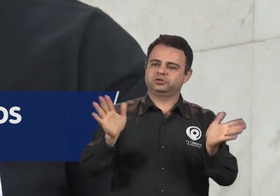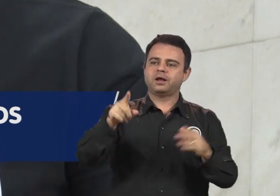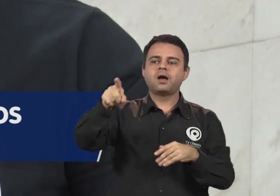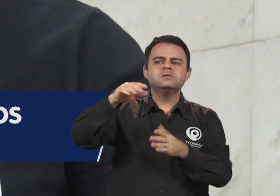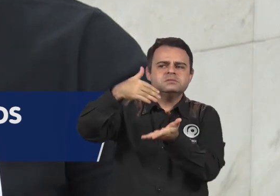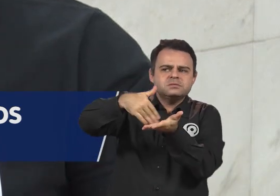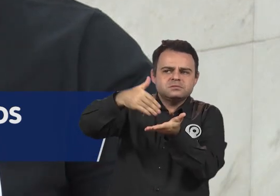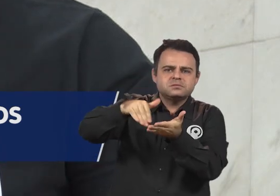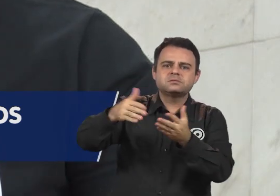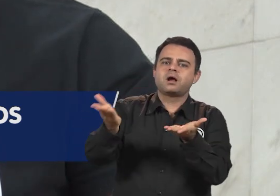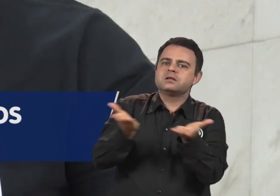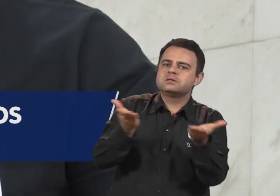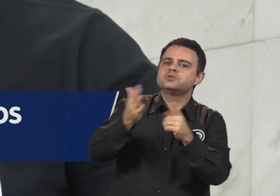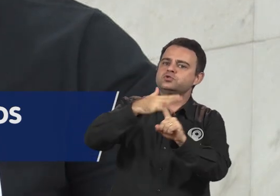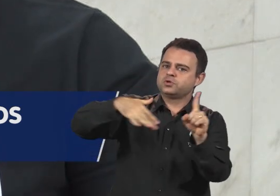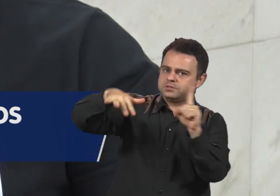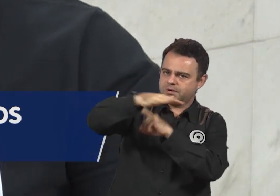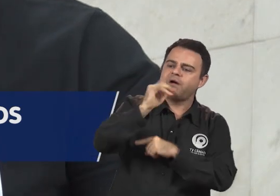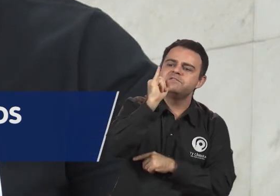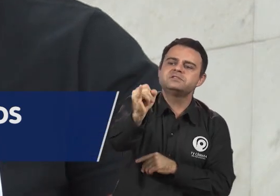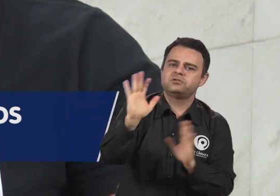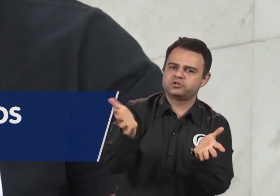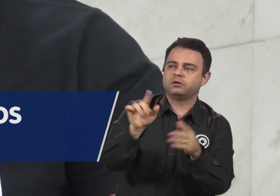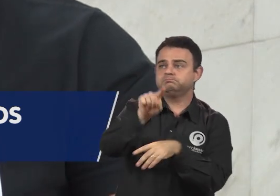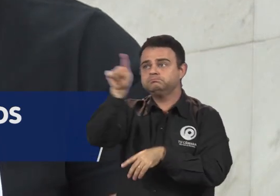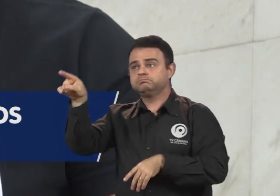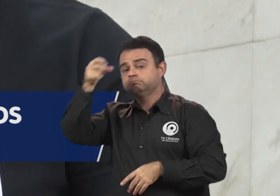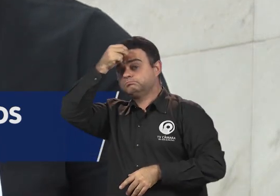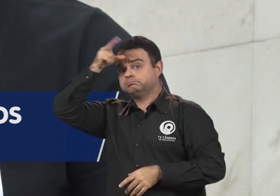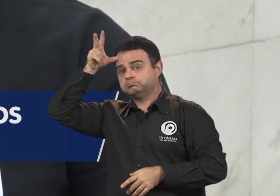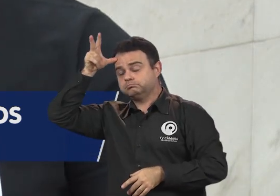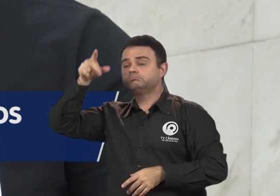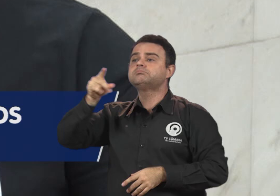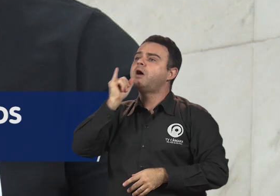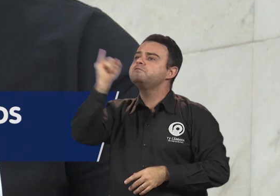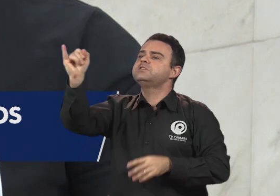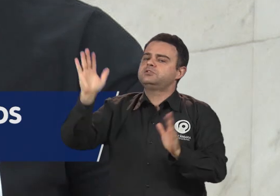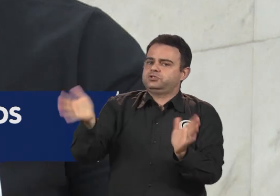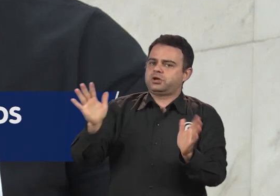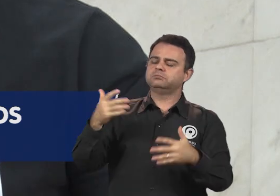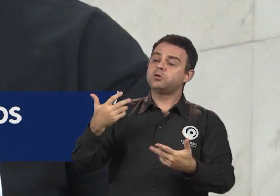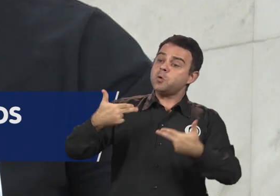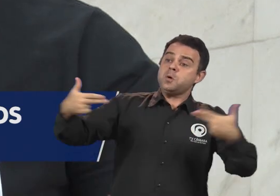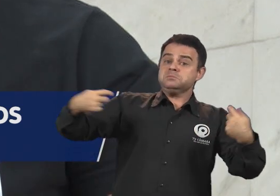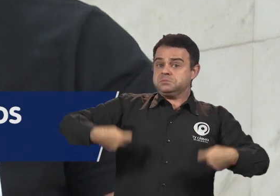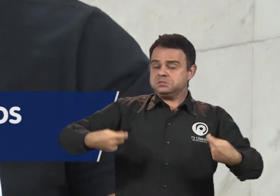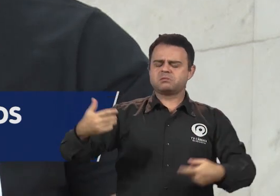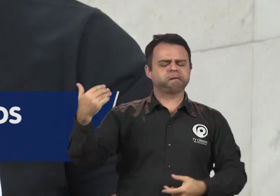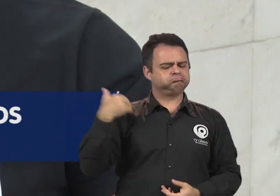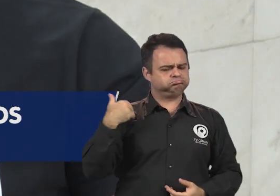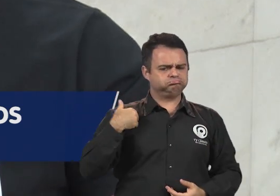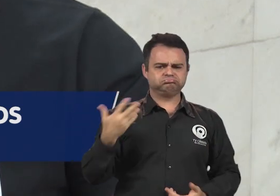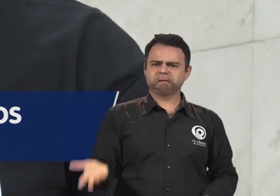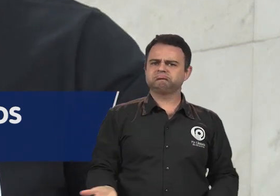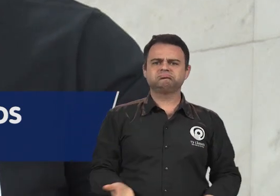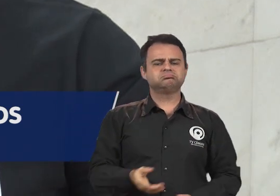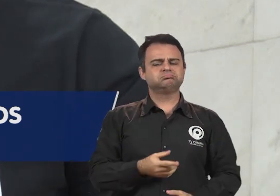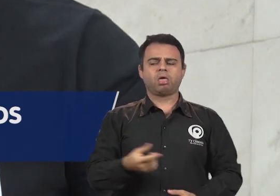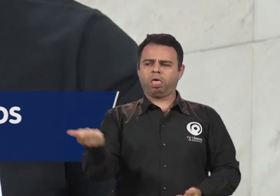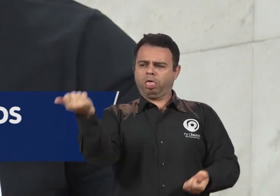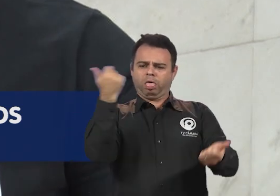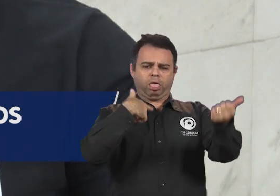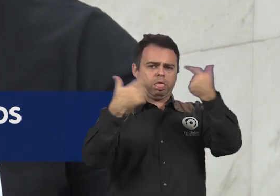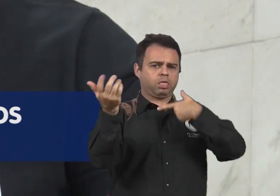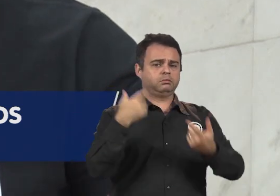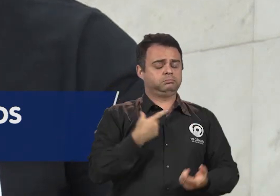Social quanto ao prefeito Coronel Fábio Cândido. Conte comigo no que for preciso aqui na Câmara. Não tenho medo de crítica, não tenho